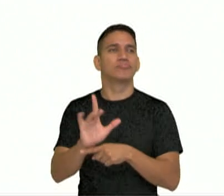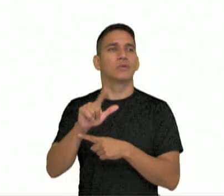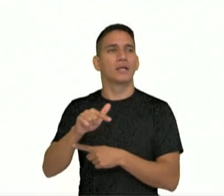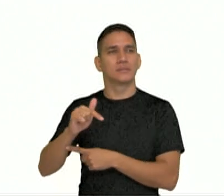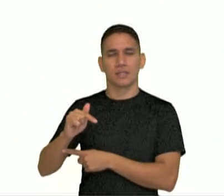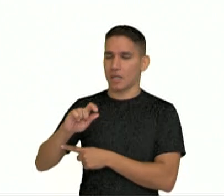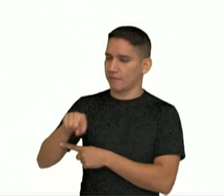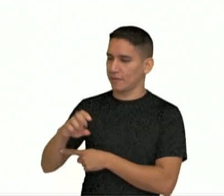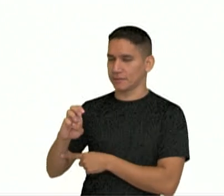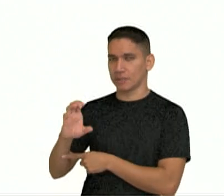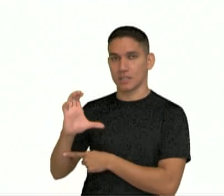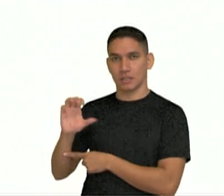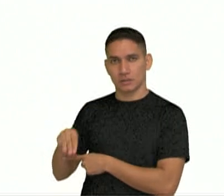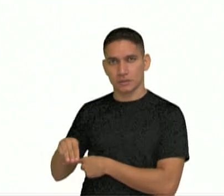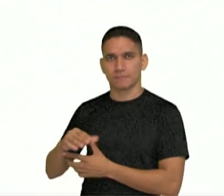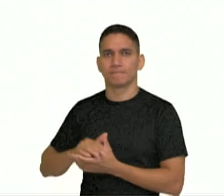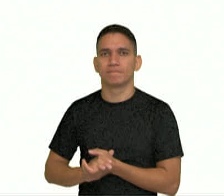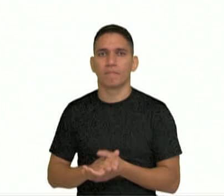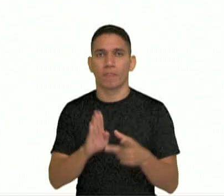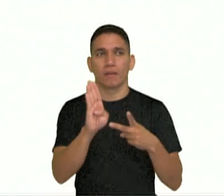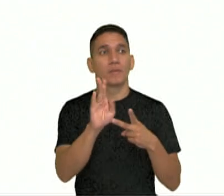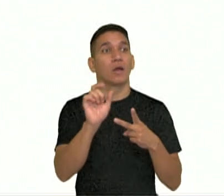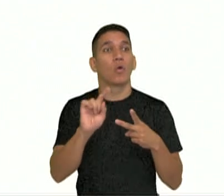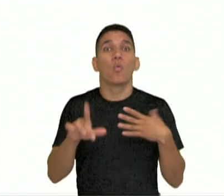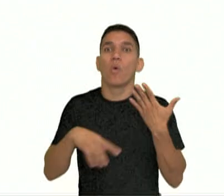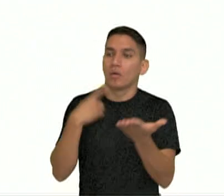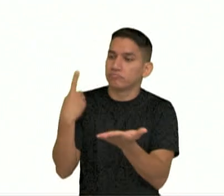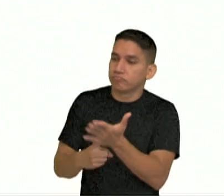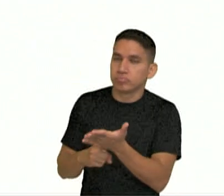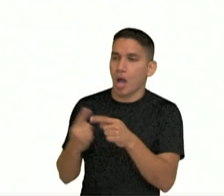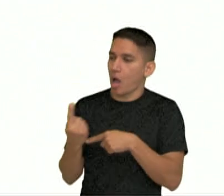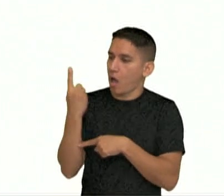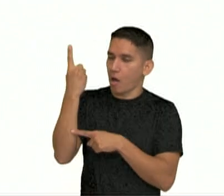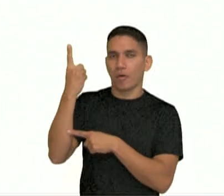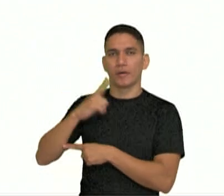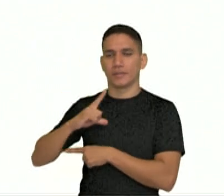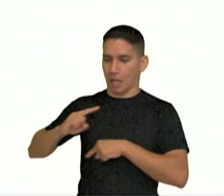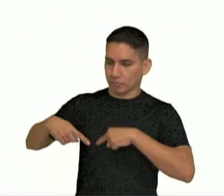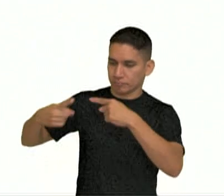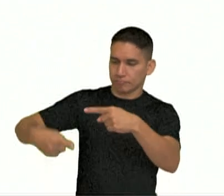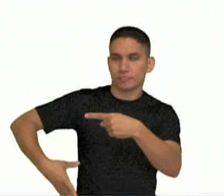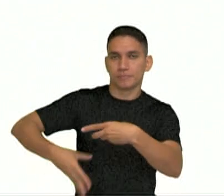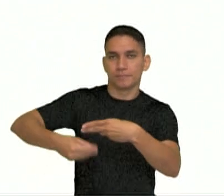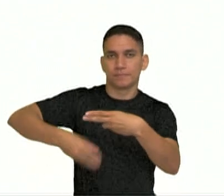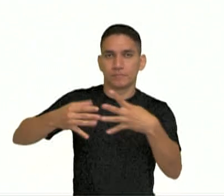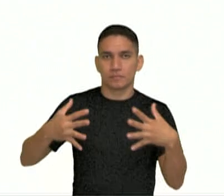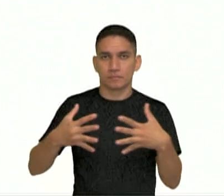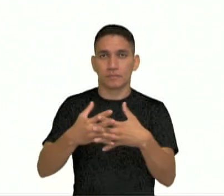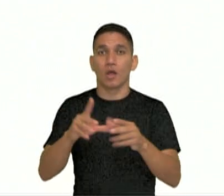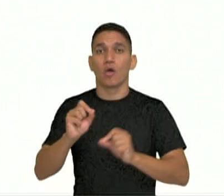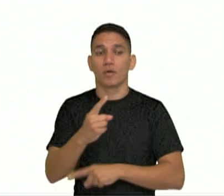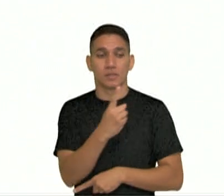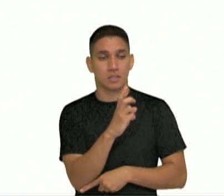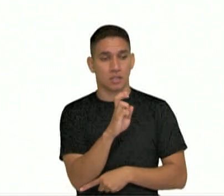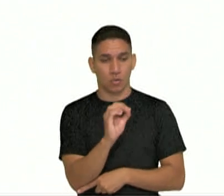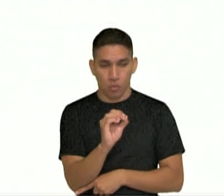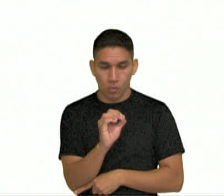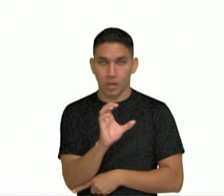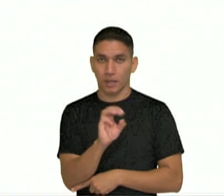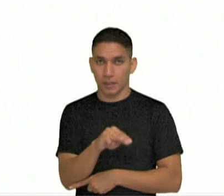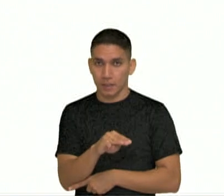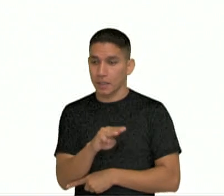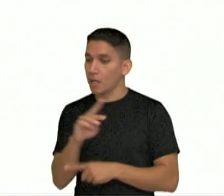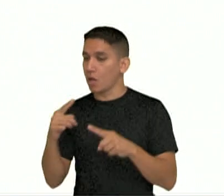B. Determine a altura esperada do genótipo dos descendentes do cruzamento de uma planta de 150 centímetros com